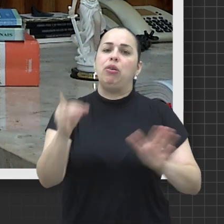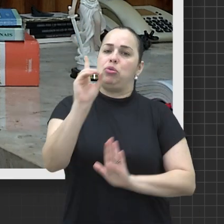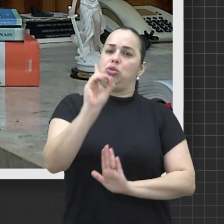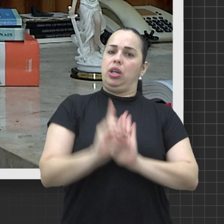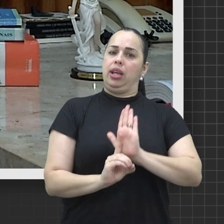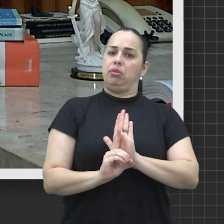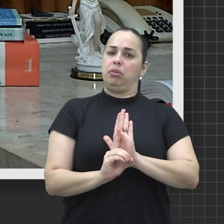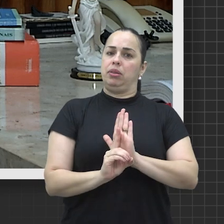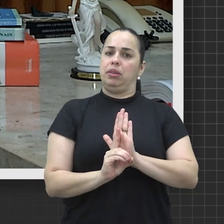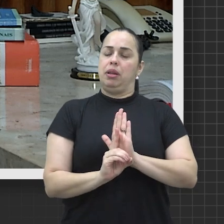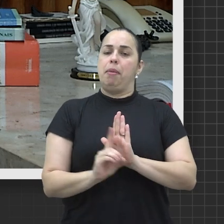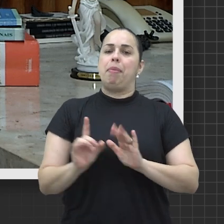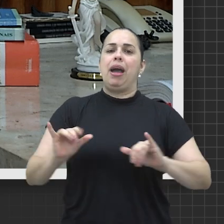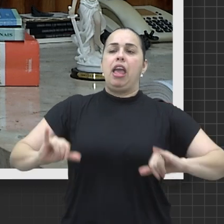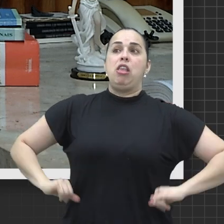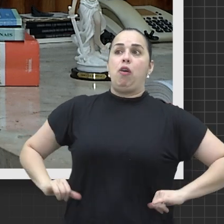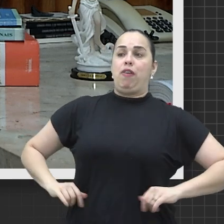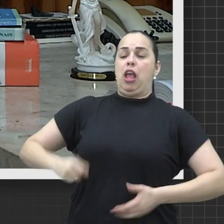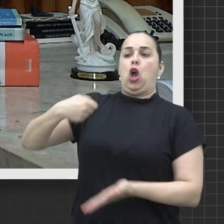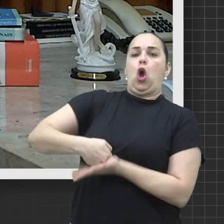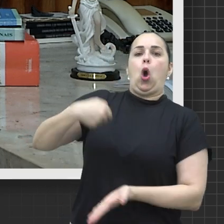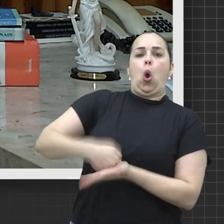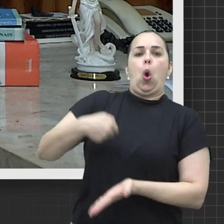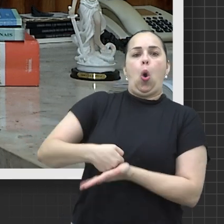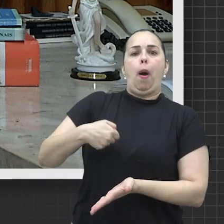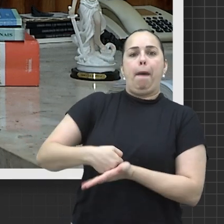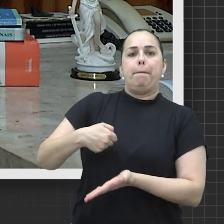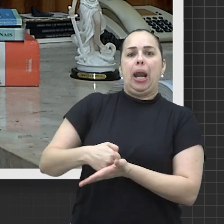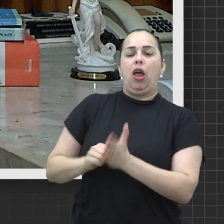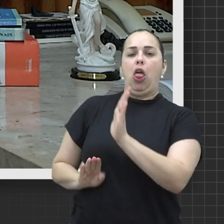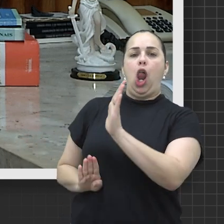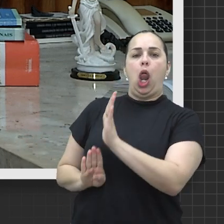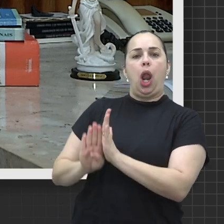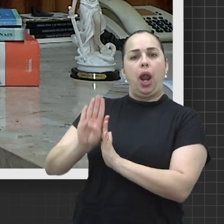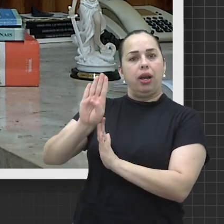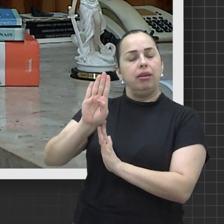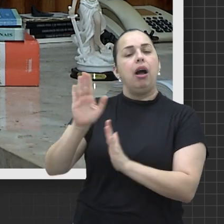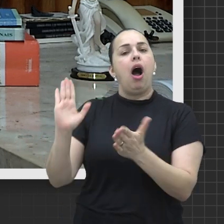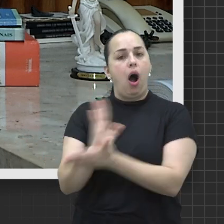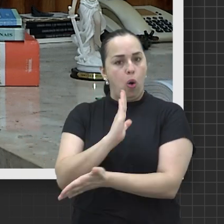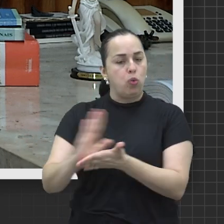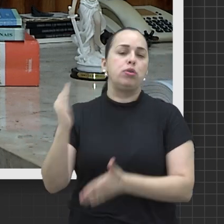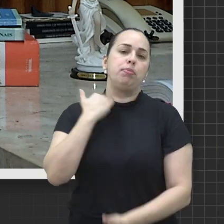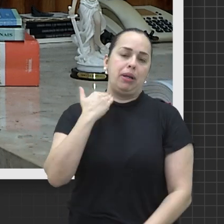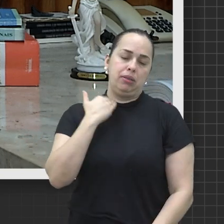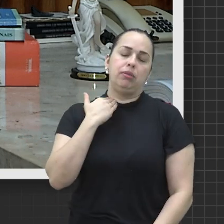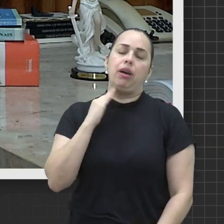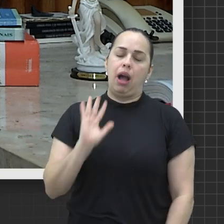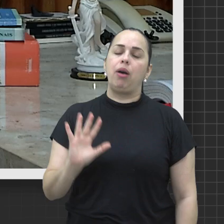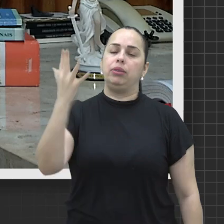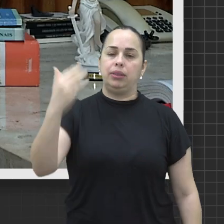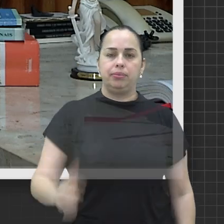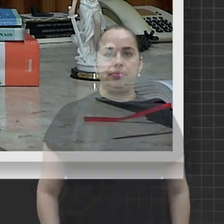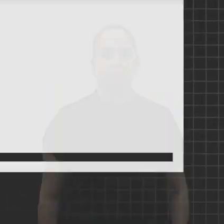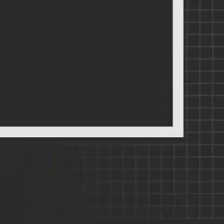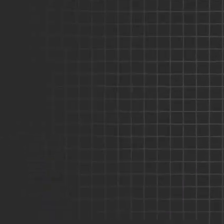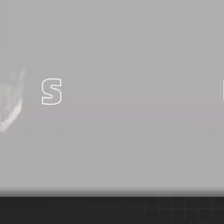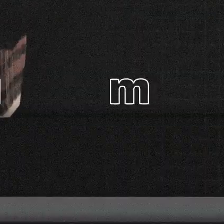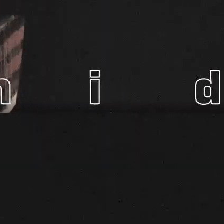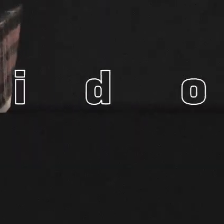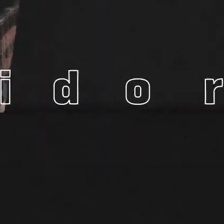garante isso ao consumidor para que ele não sofra abusos por parte dos bancos, que infelizmente em alguns casos costuma ser